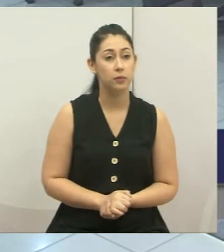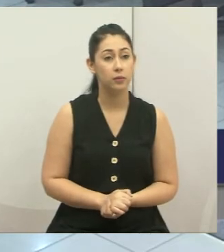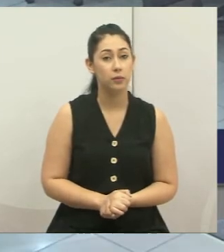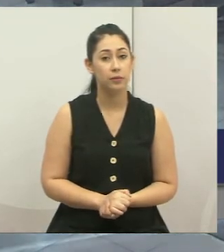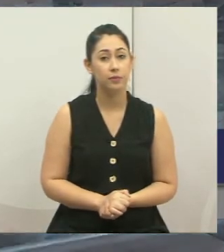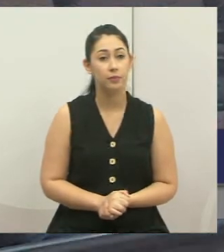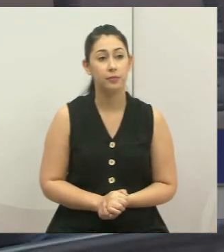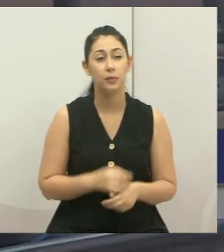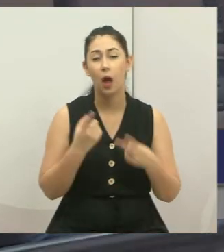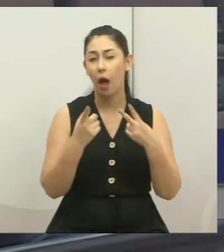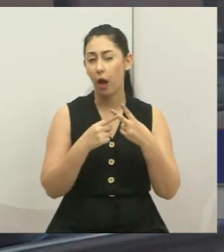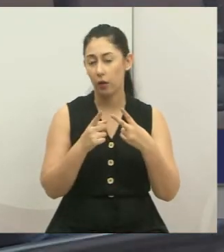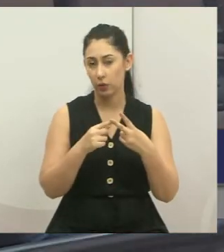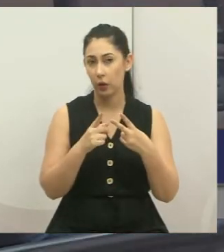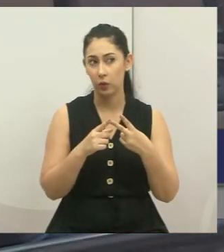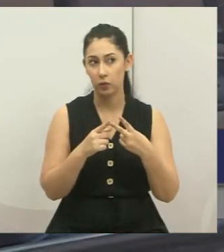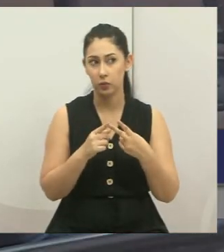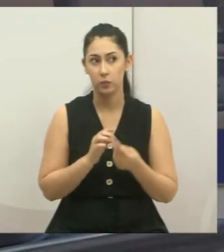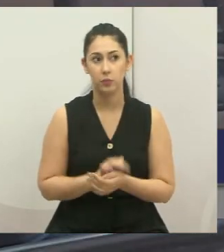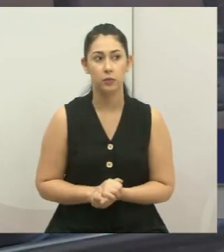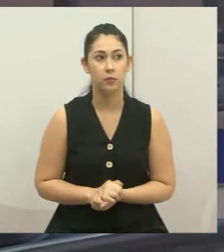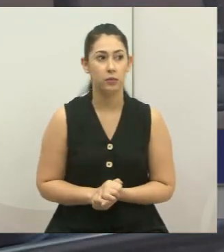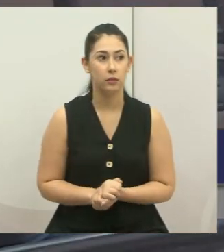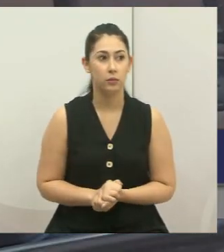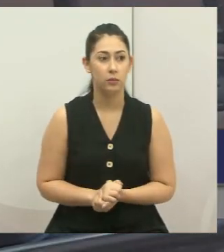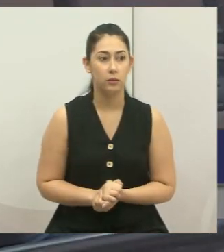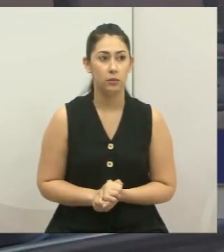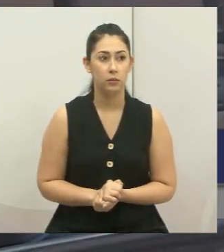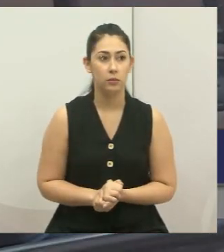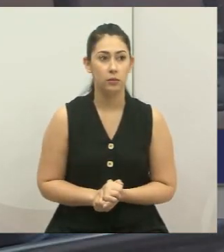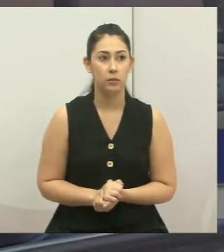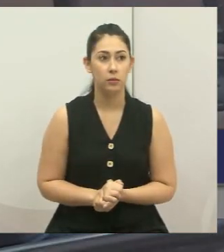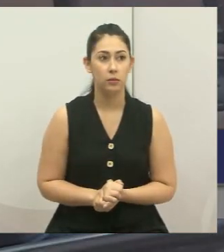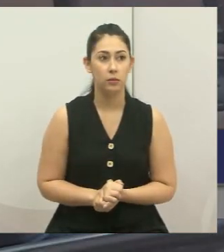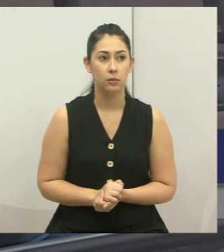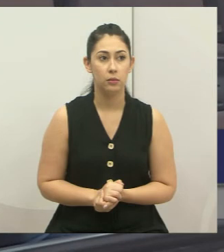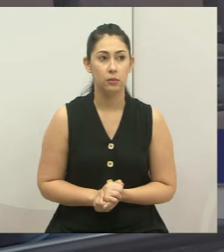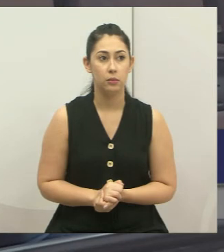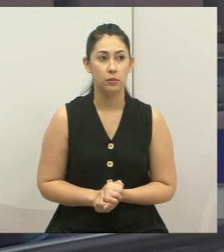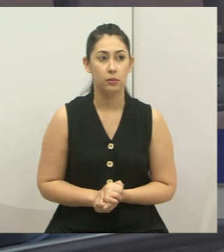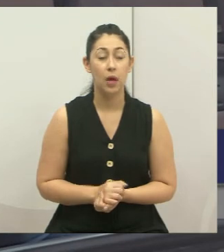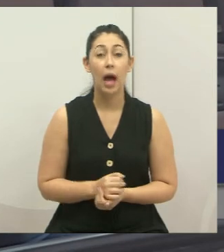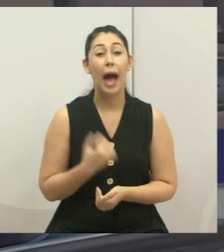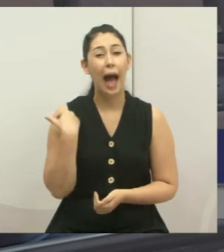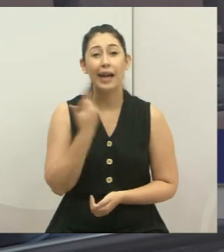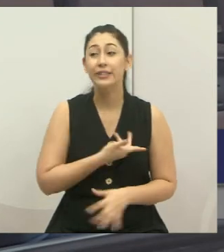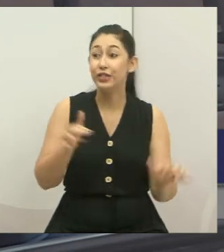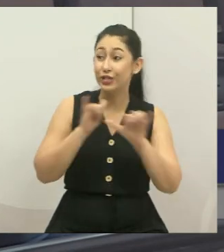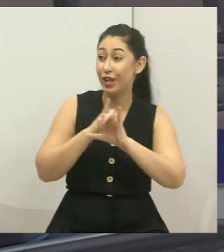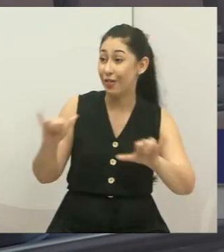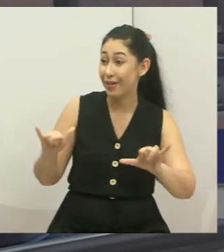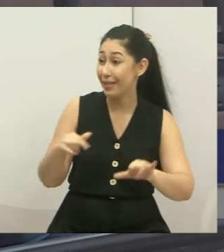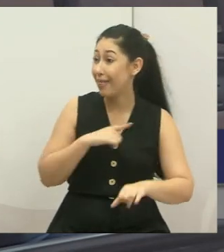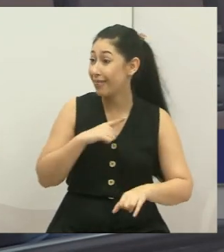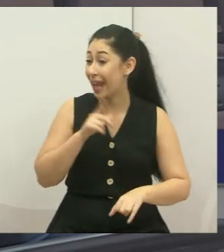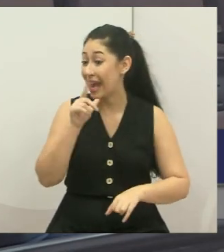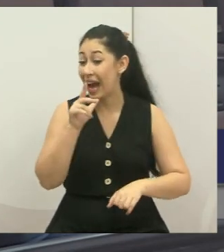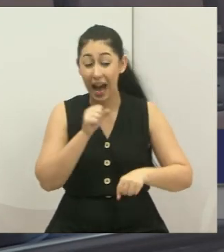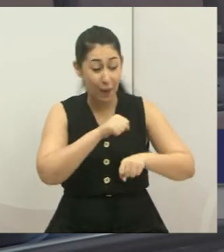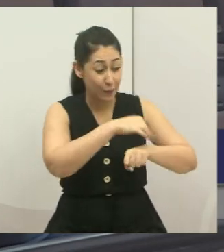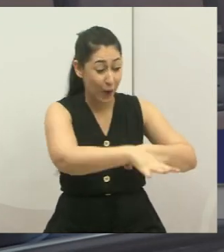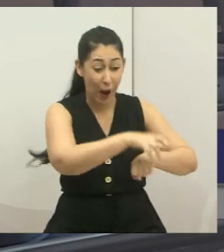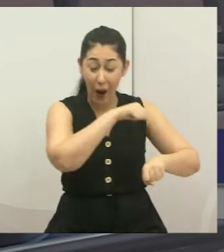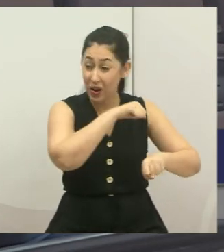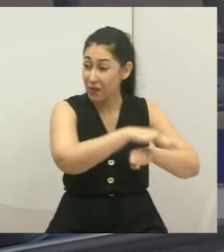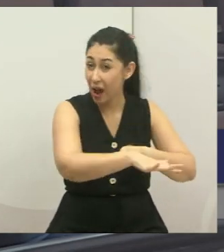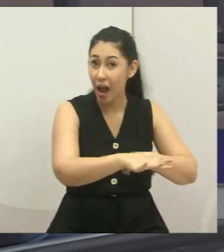Então, outro questionamento seria em relação, primeiramente, ao fato de nós comunicarmos ao SAI os vazamentos